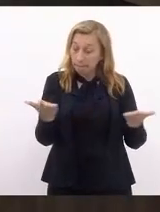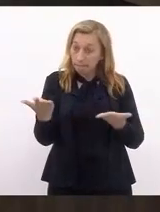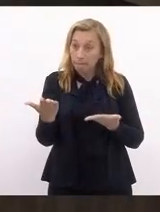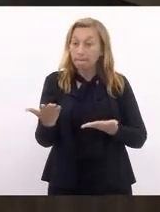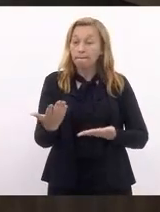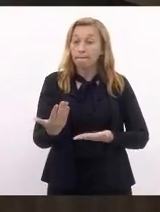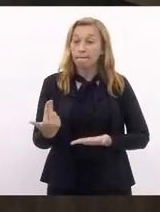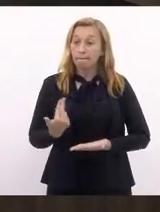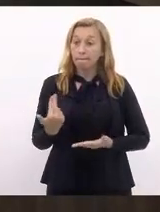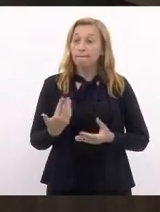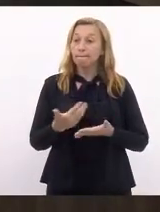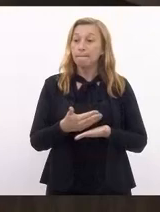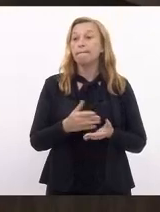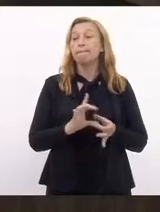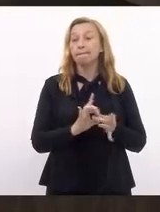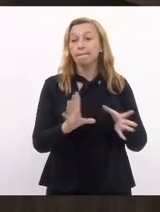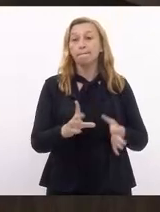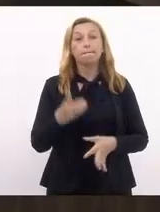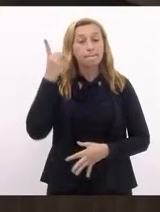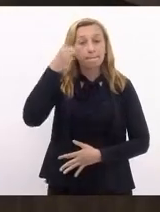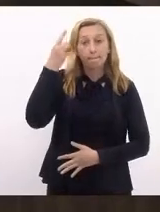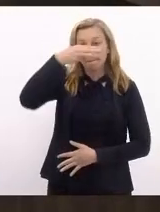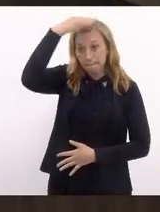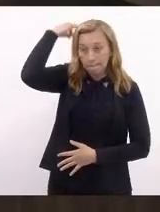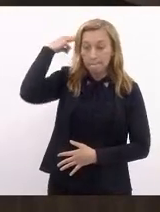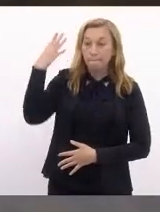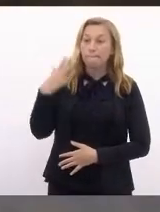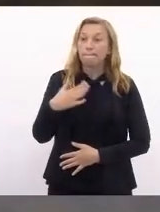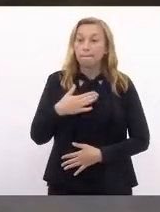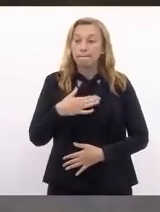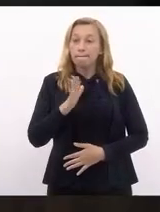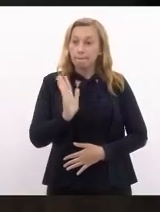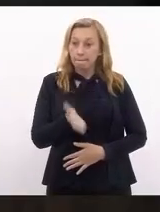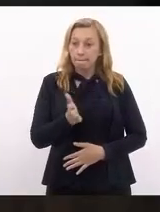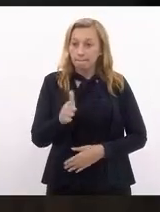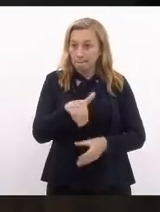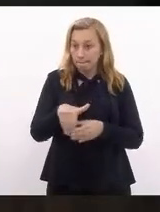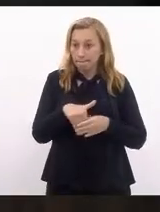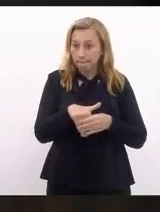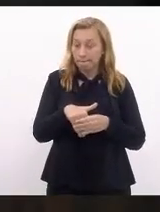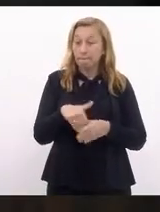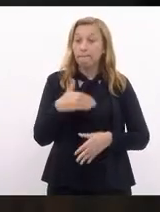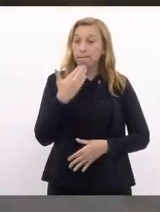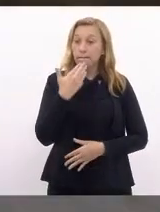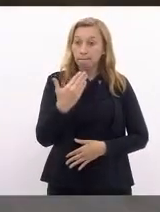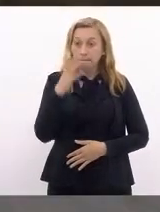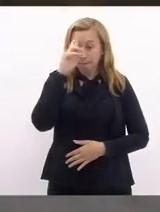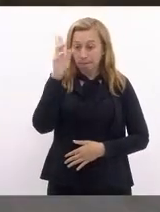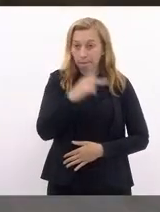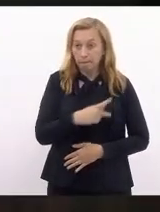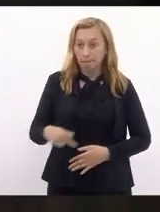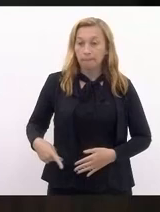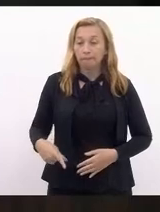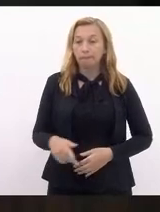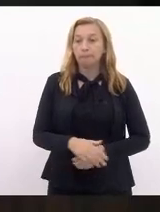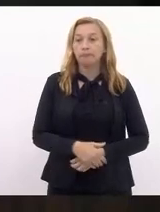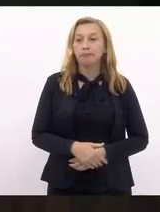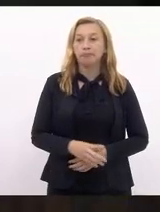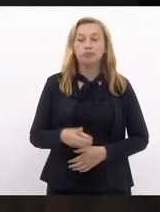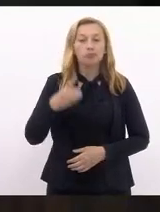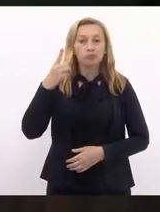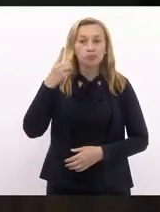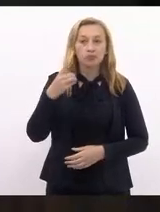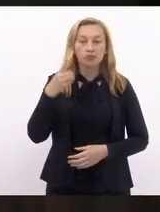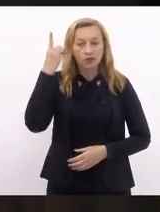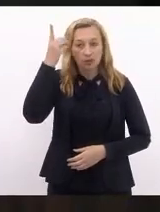da a coautoria mas Deputado Márcio Pacheco conhecendo a minha já deixa a voltagem de Esse é meu pedido do seu presidente tá do Março pela comissão